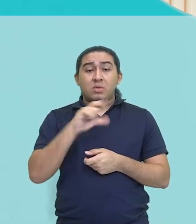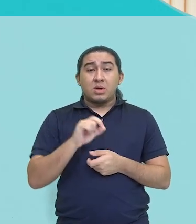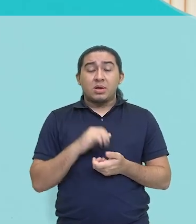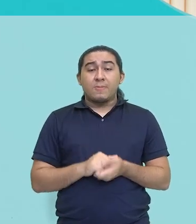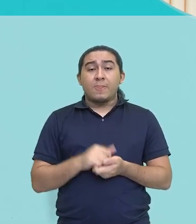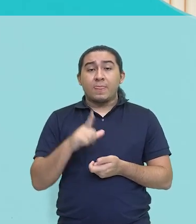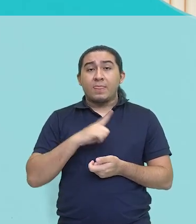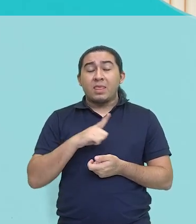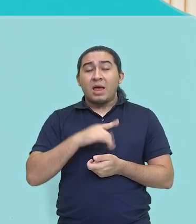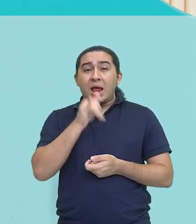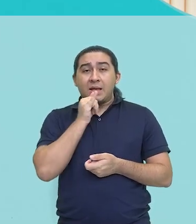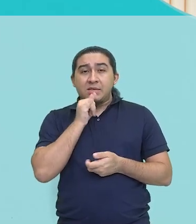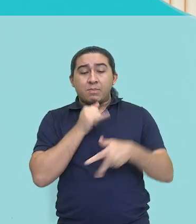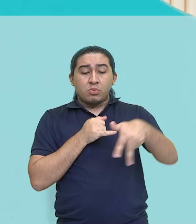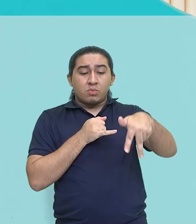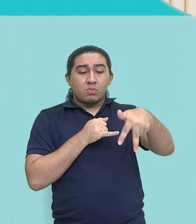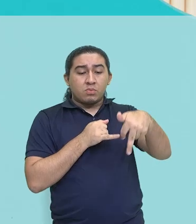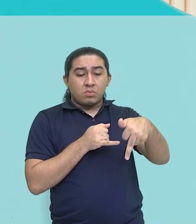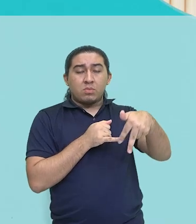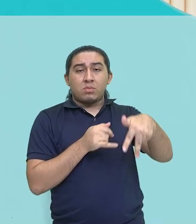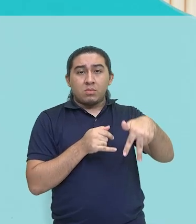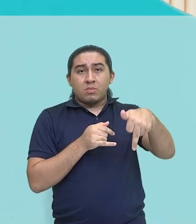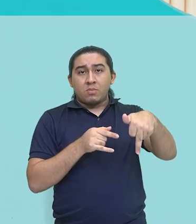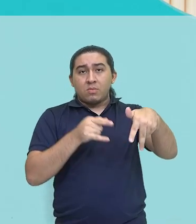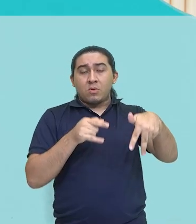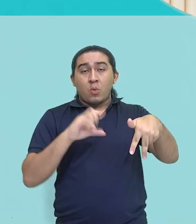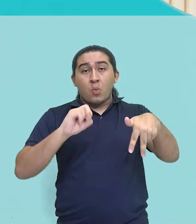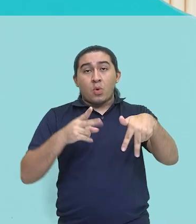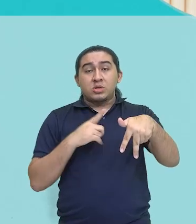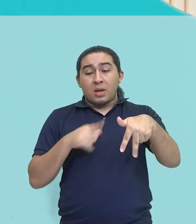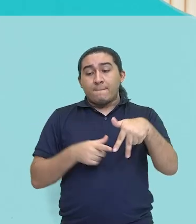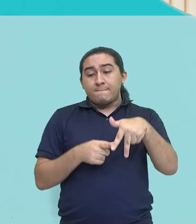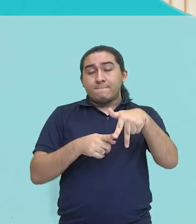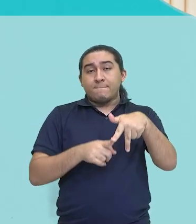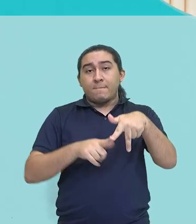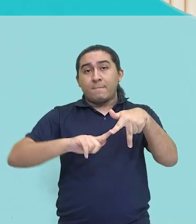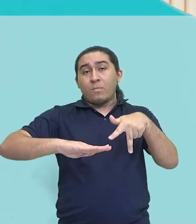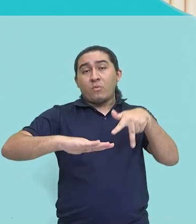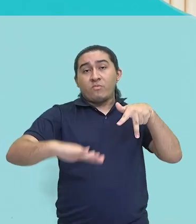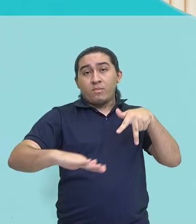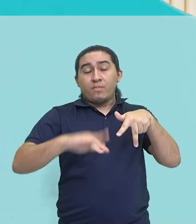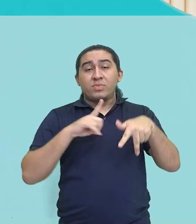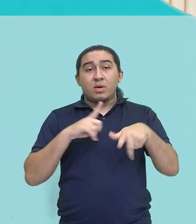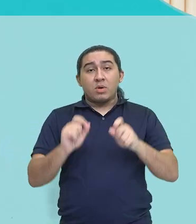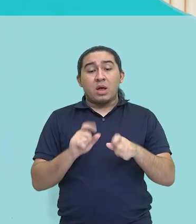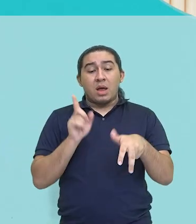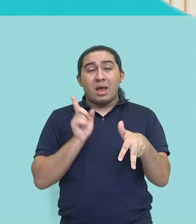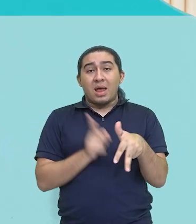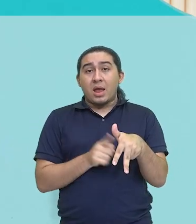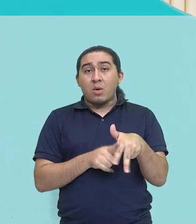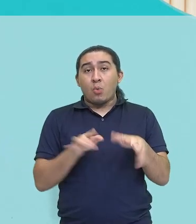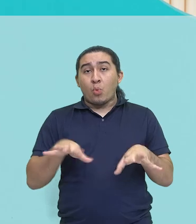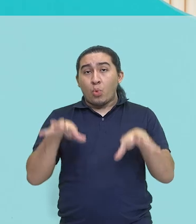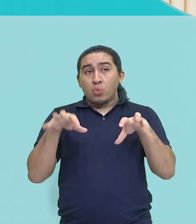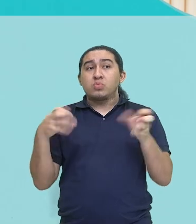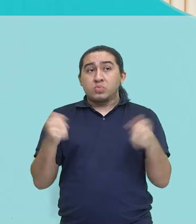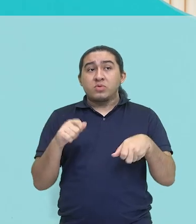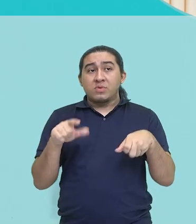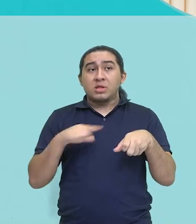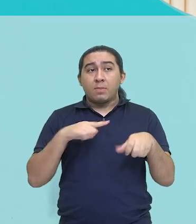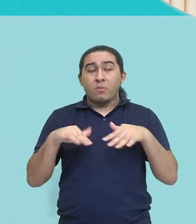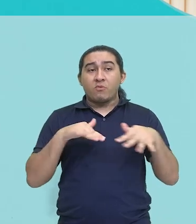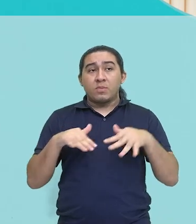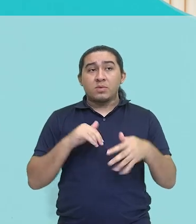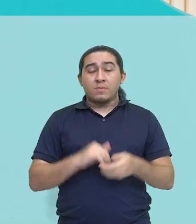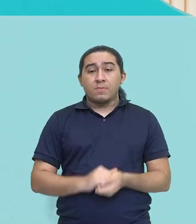para trás, toda vez que vocês esticam a perna, vocês estão trabalhando os glúteos dessa maneira. Mas também quando